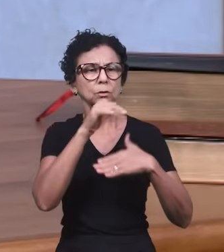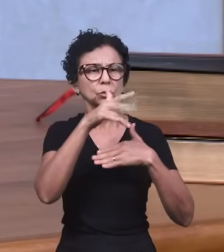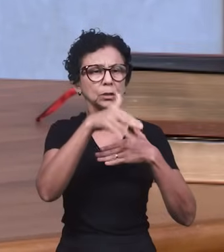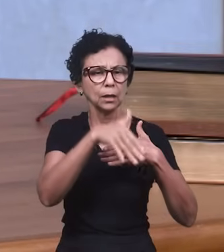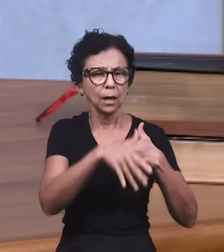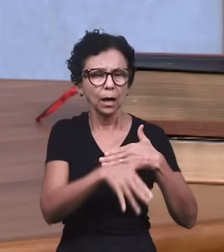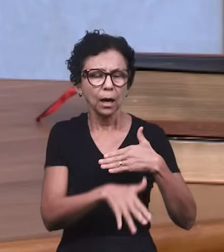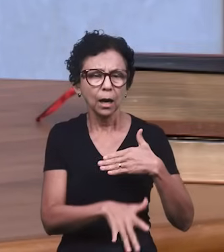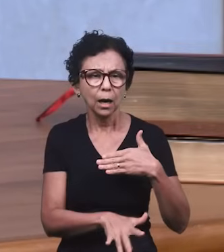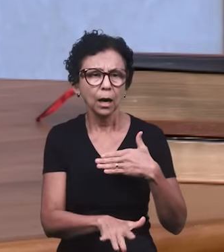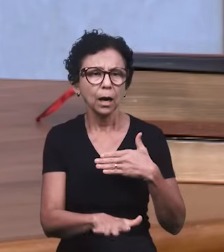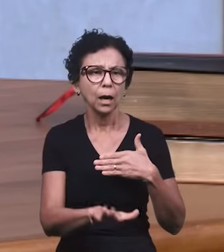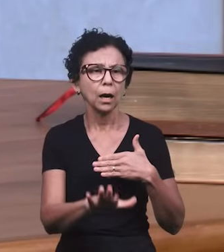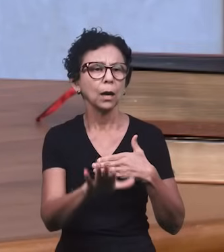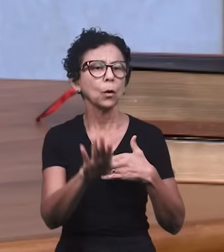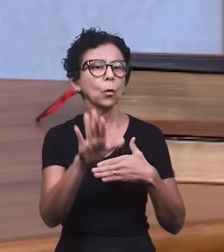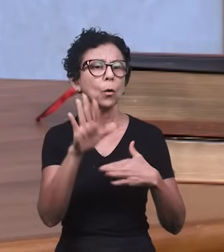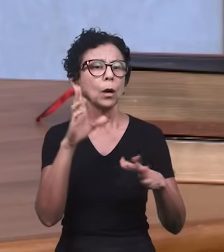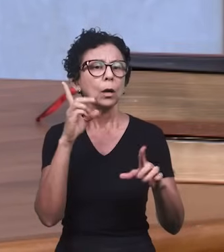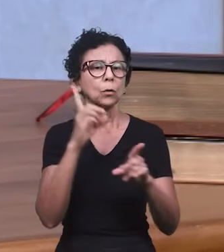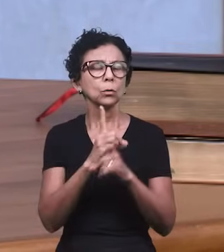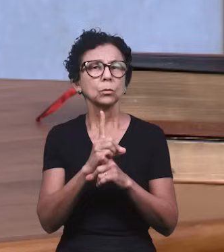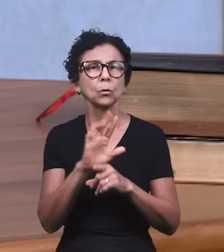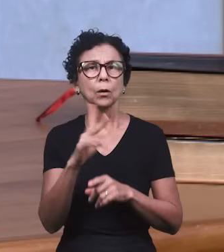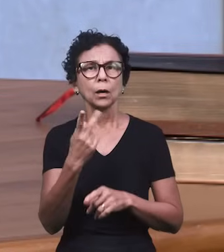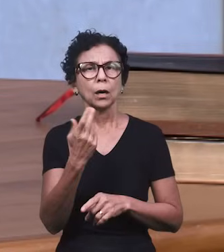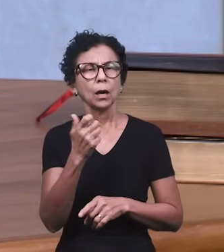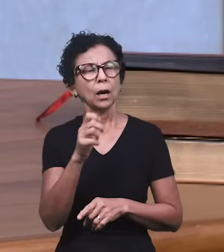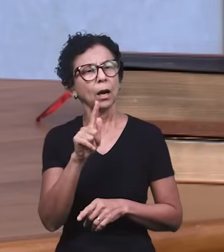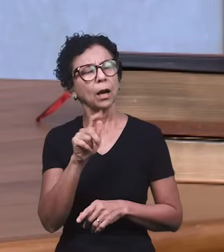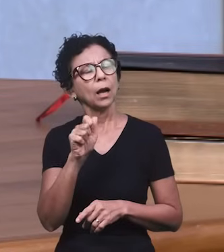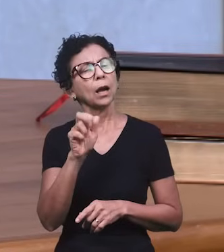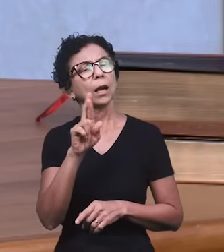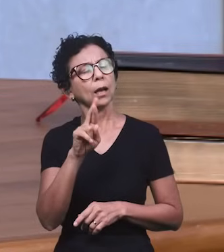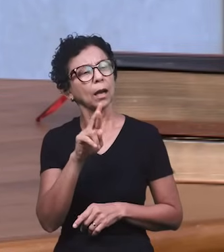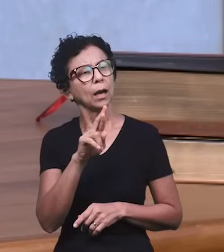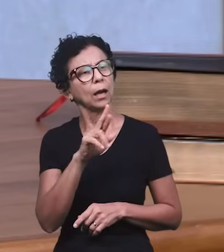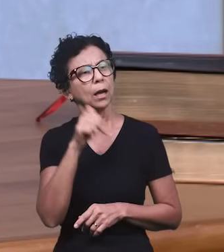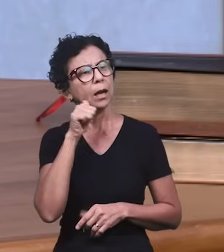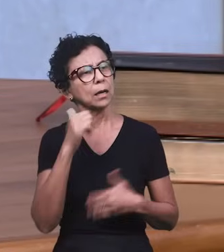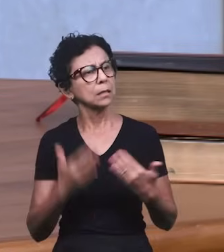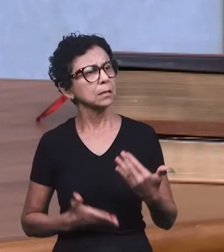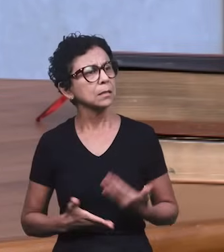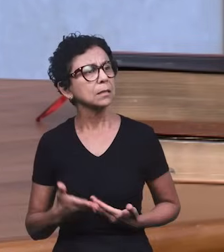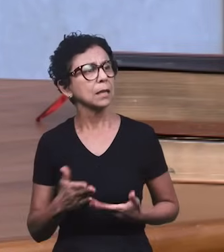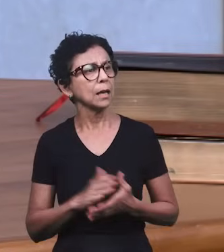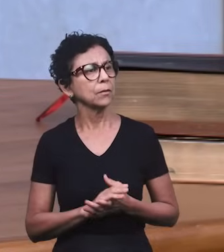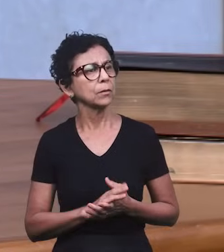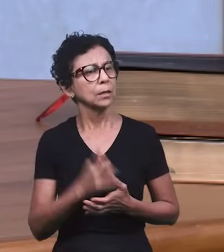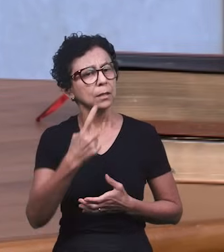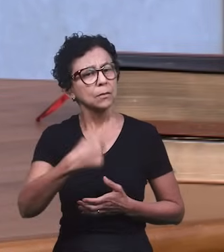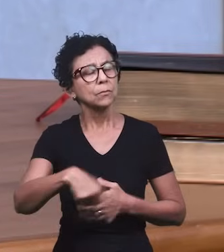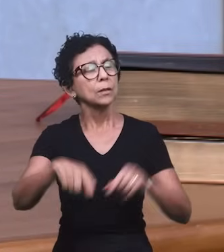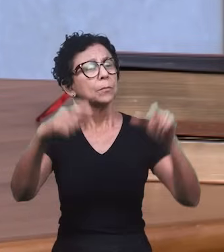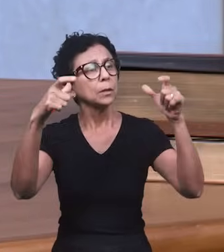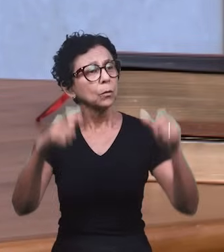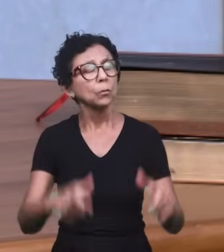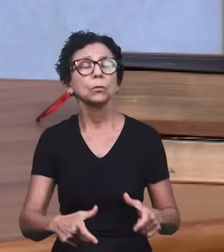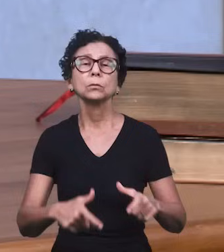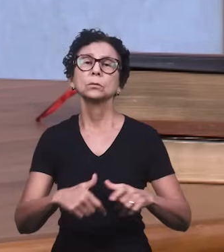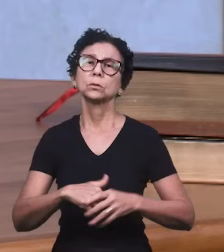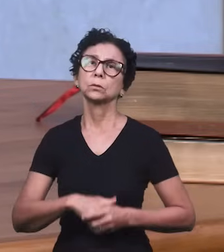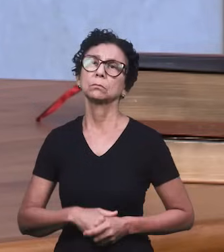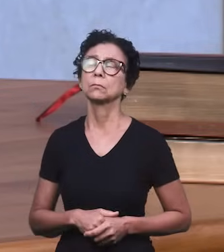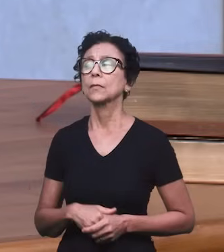sur e disse Agar serva de sarai da onde vens e para onde vais e ela disse